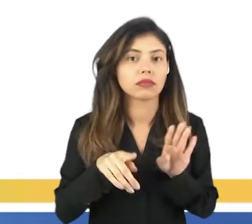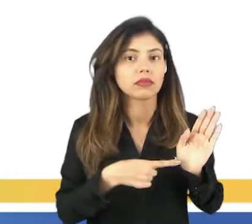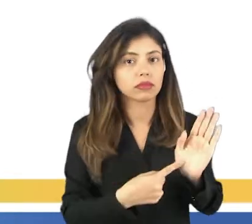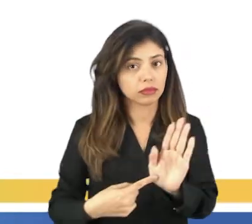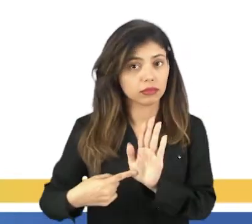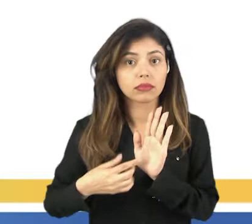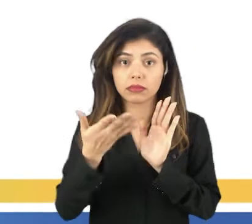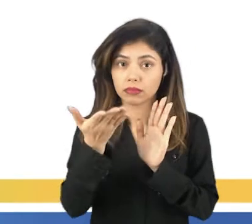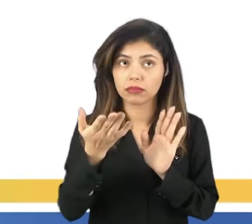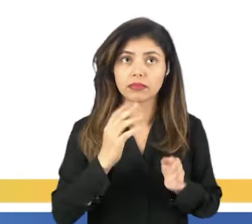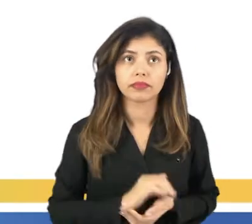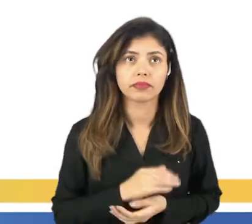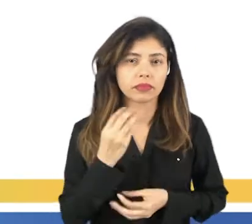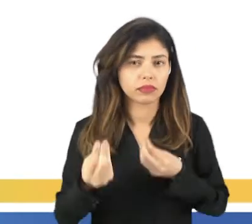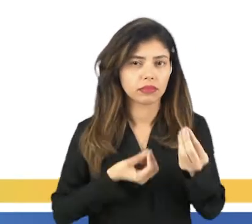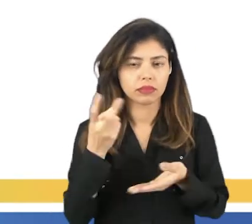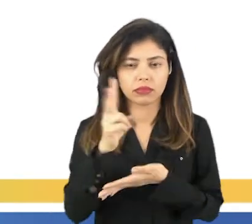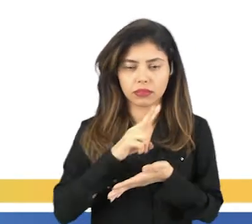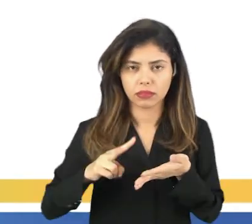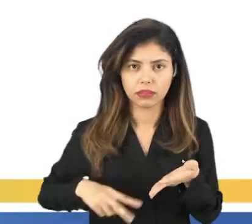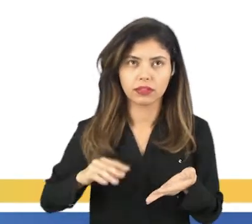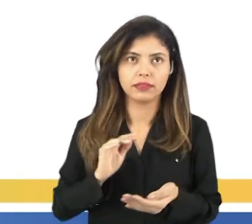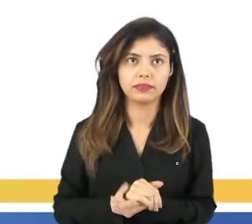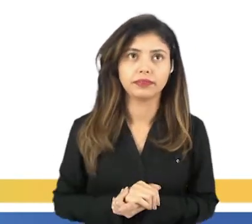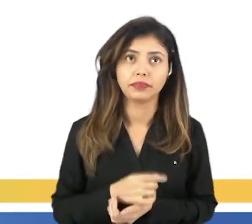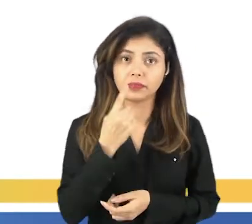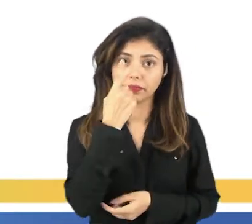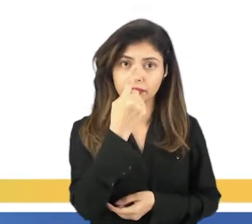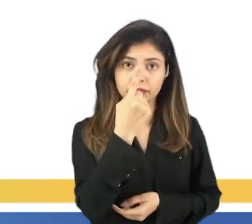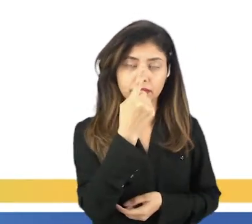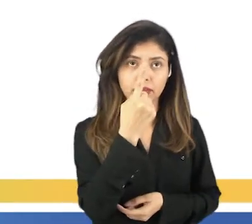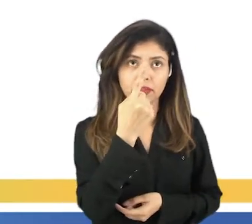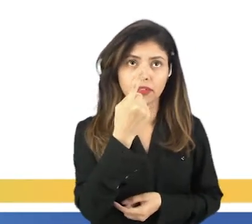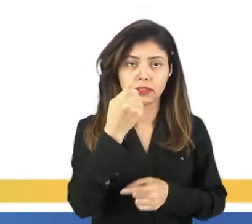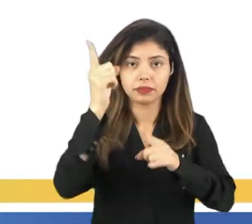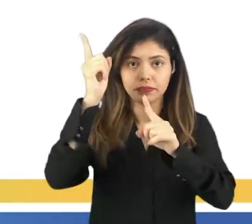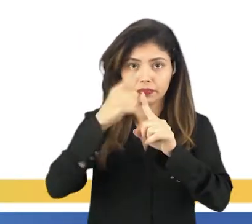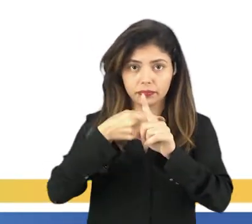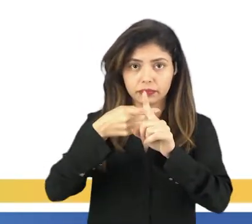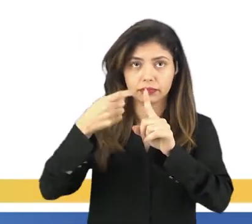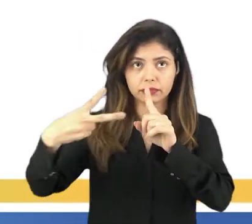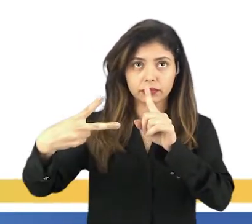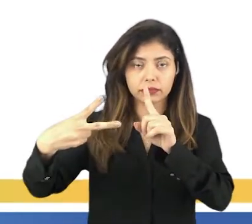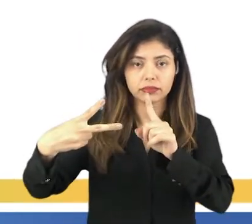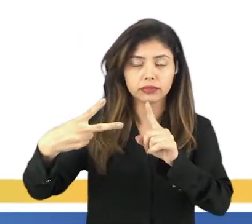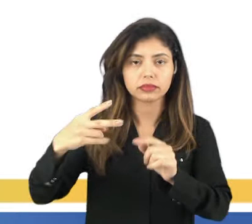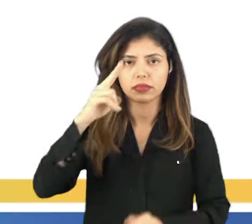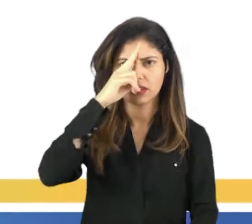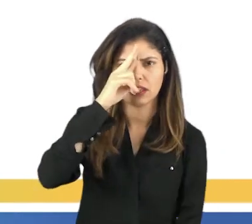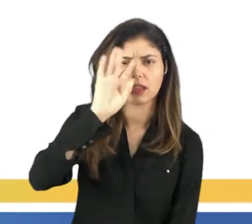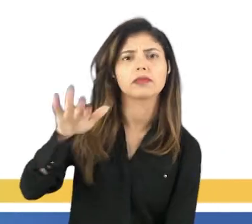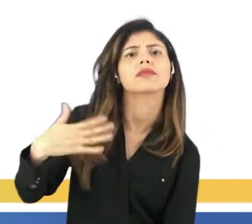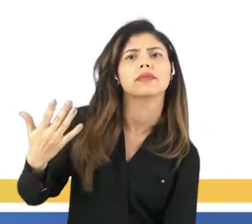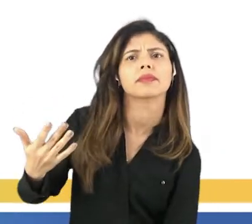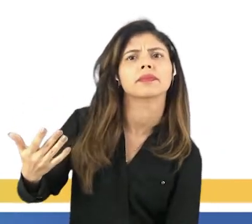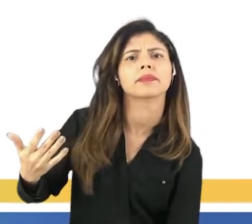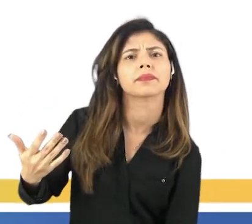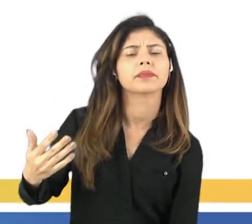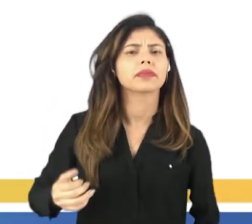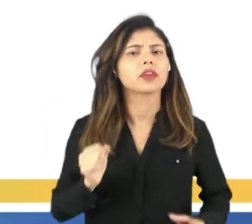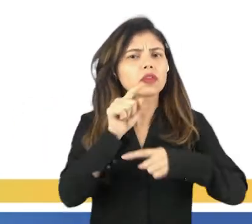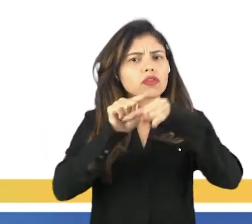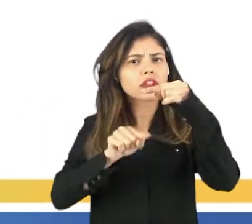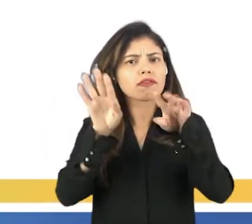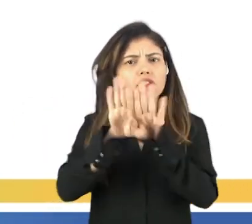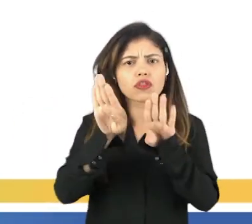forma. Então, como que nós vamos ler? Nós temos o 1 barra o 2. Lembra qual é? Quando eu